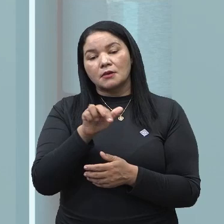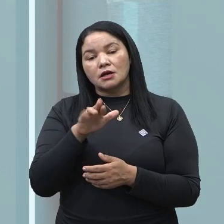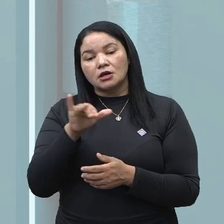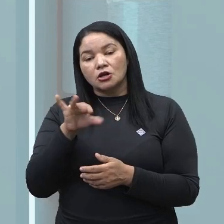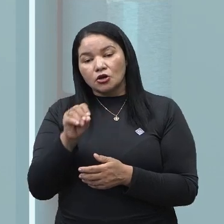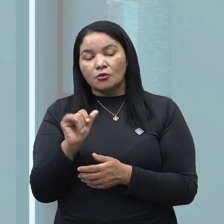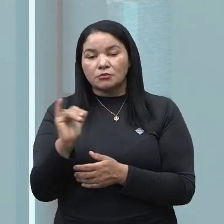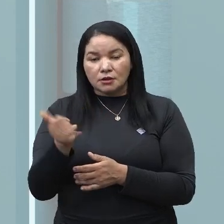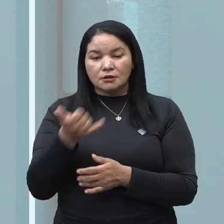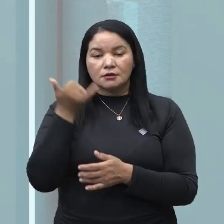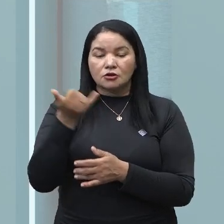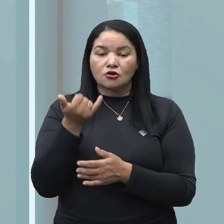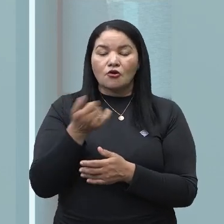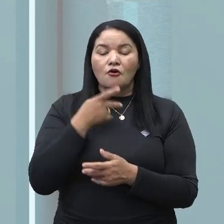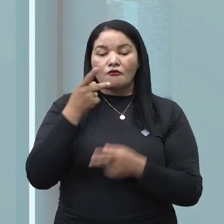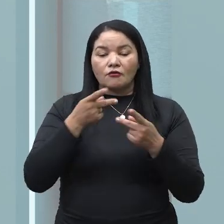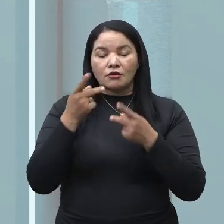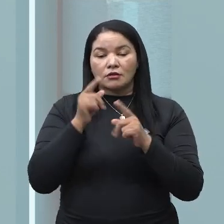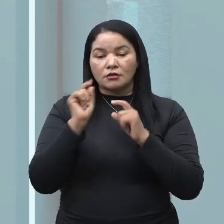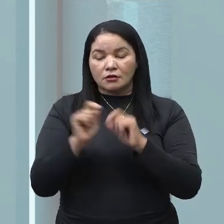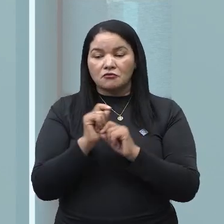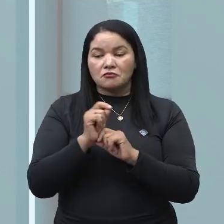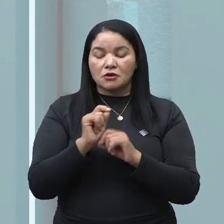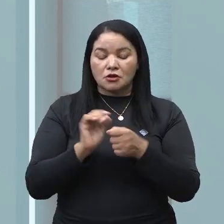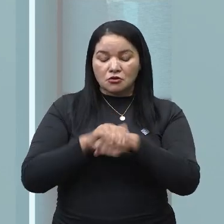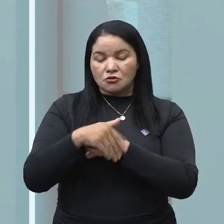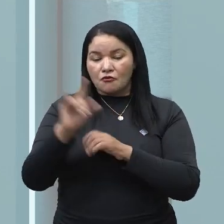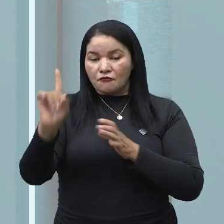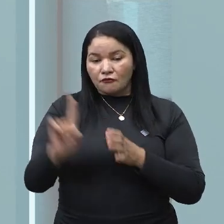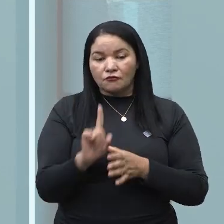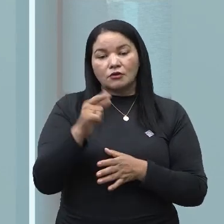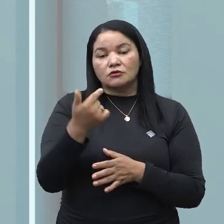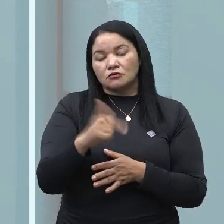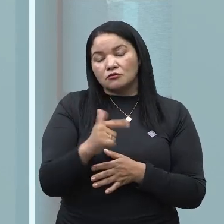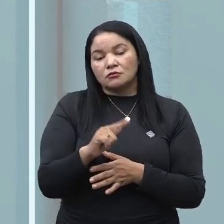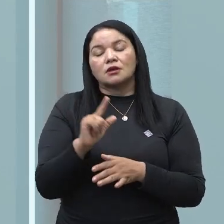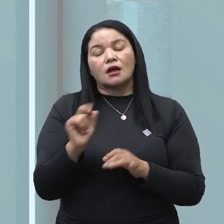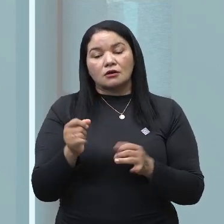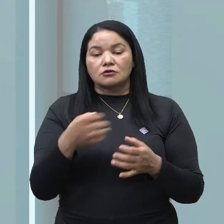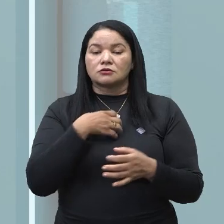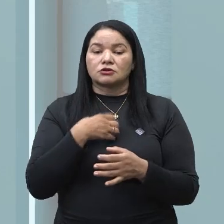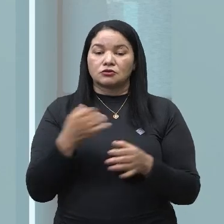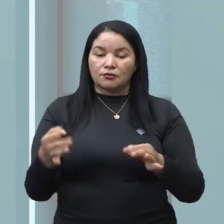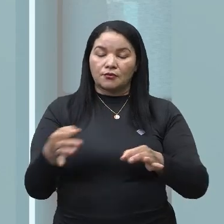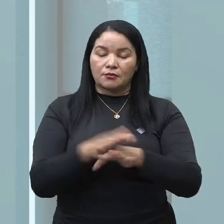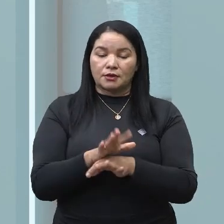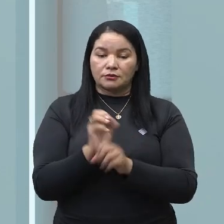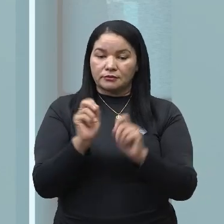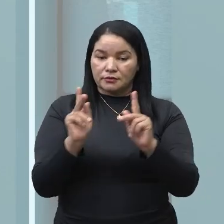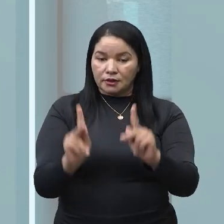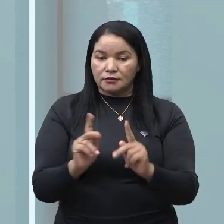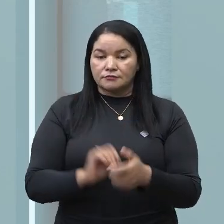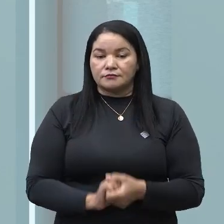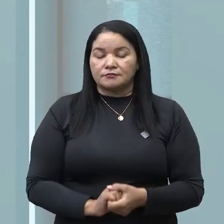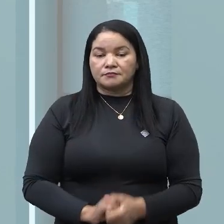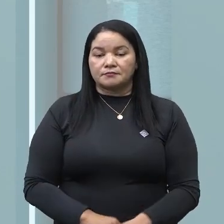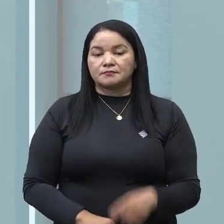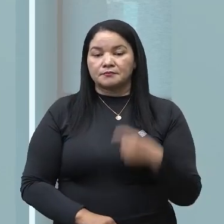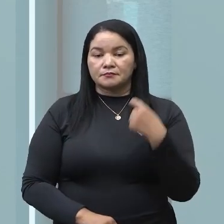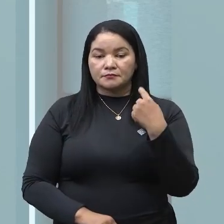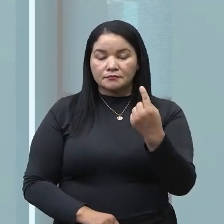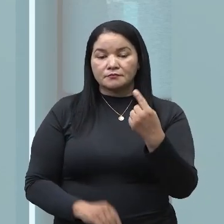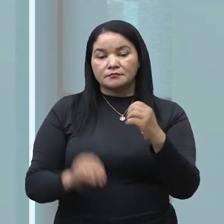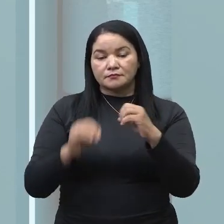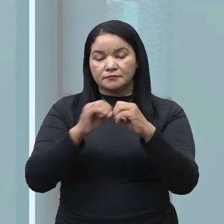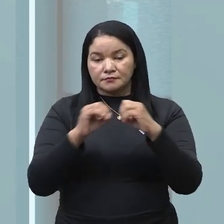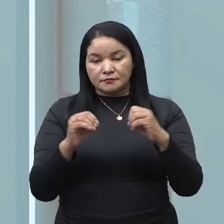noite, pronto, a informação está dada. O período ele tem que ter o sentido completo, ok? Com uma oração,